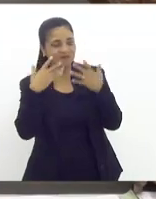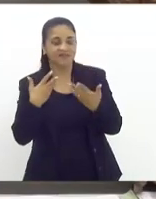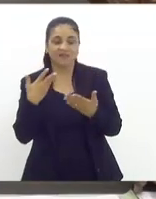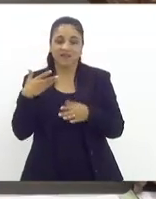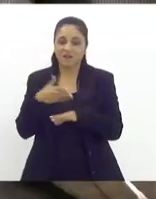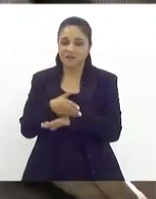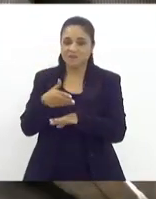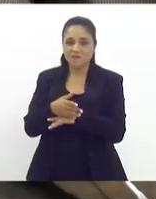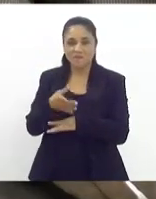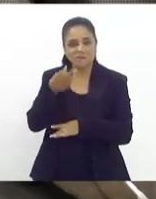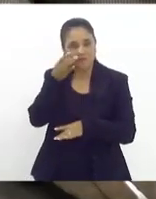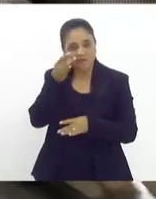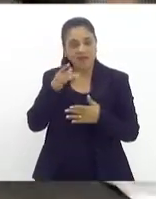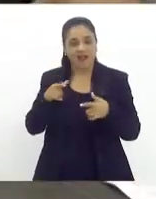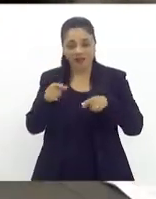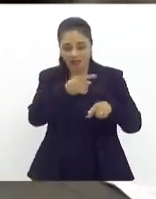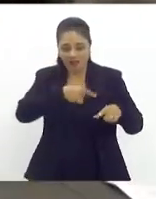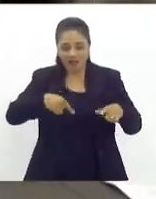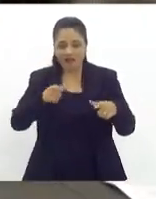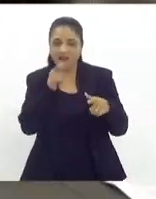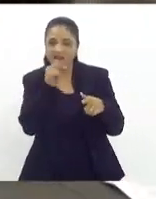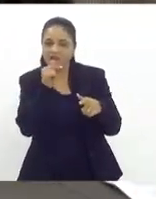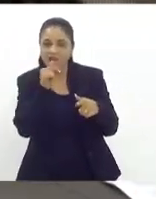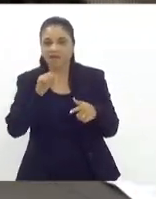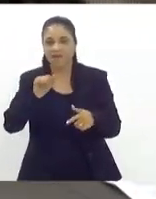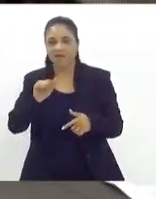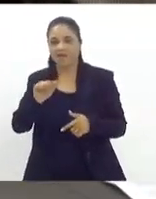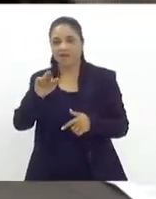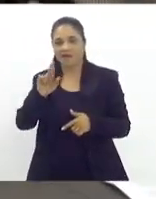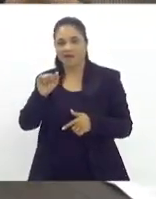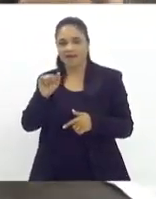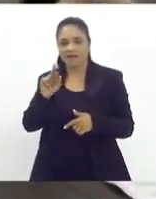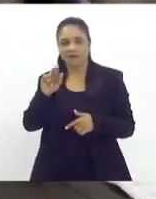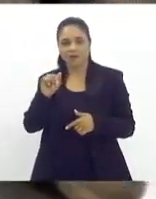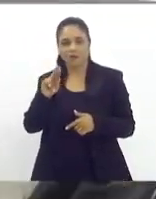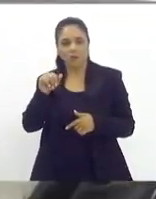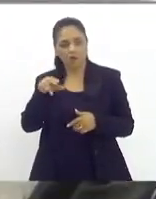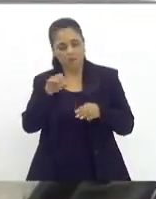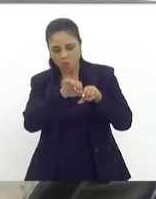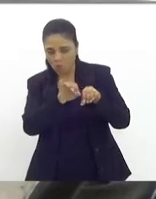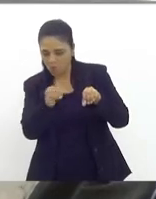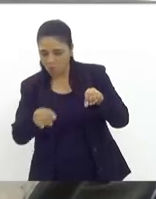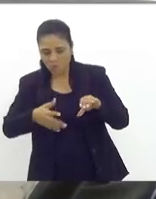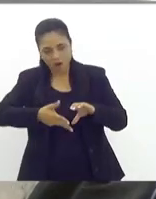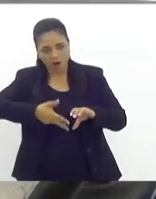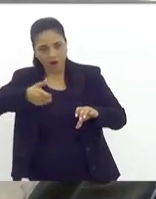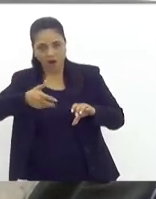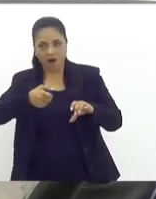nossa Lagoa de Araruama, dragagem, saneamento, limpeza, está muito boa,